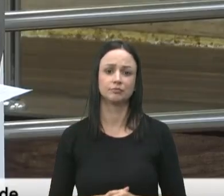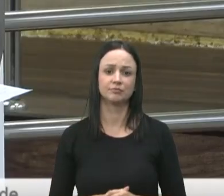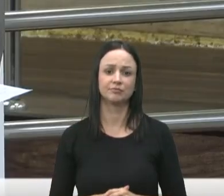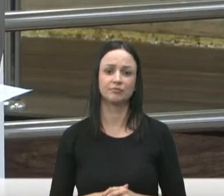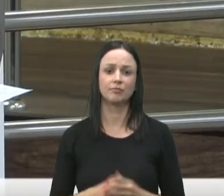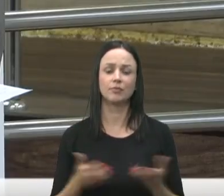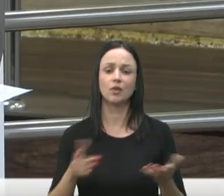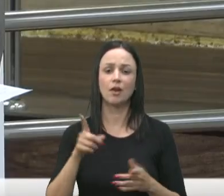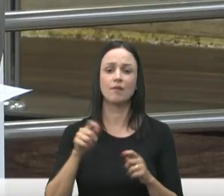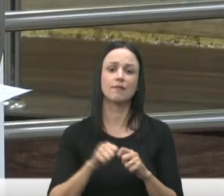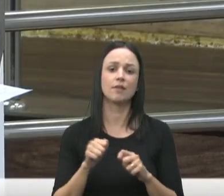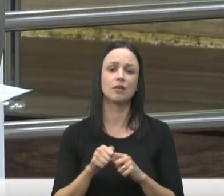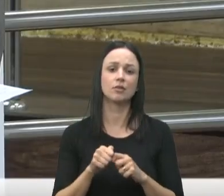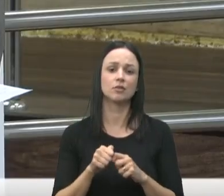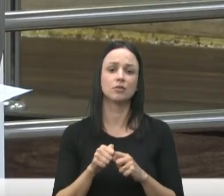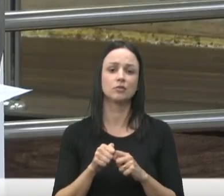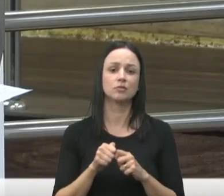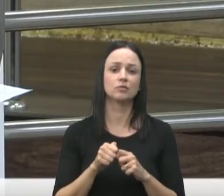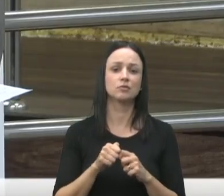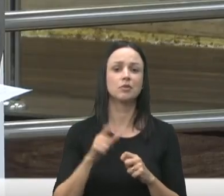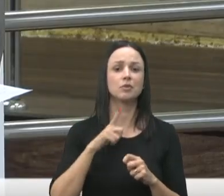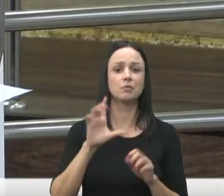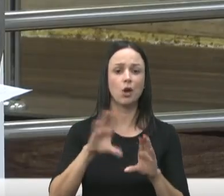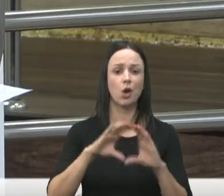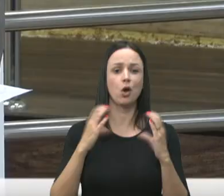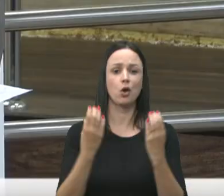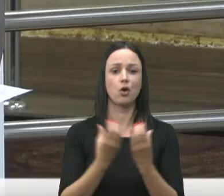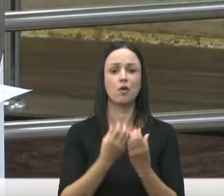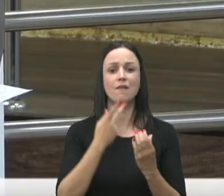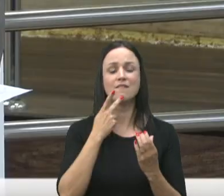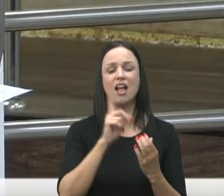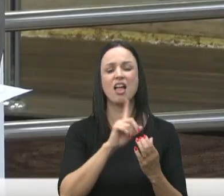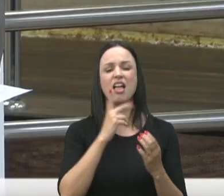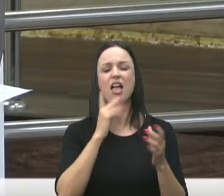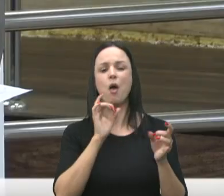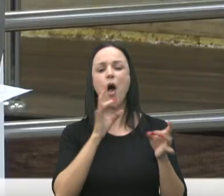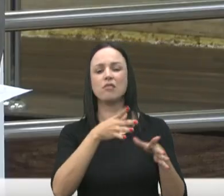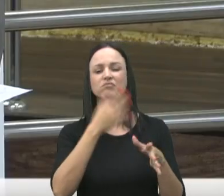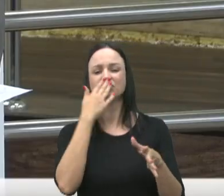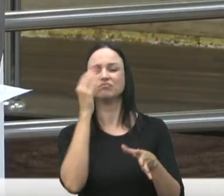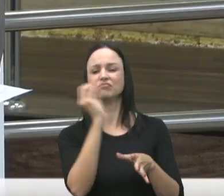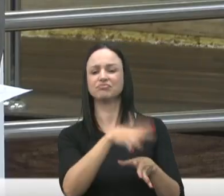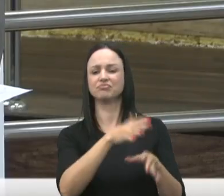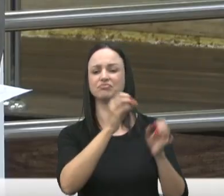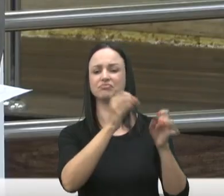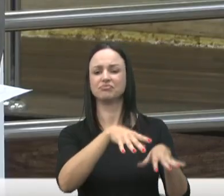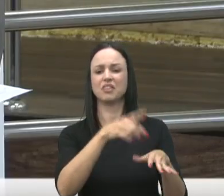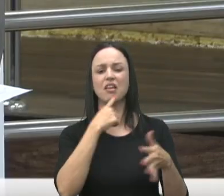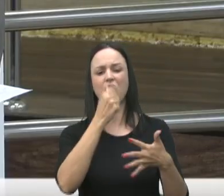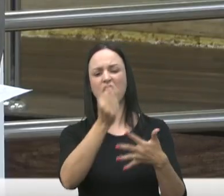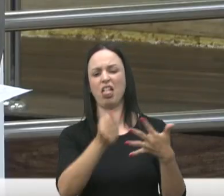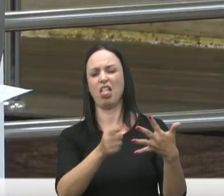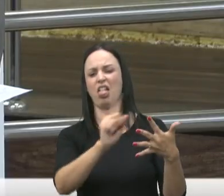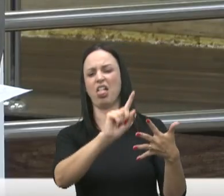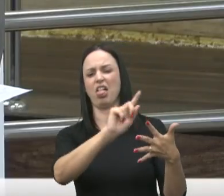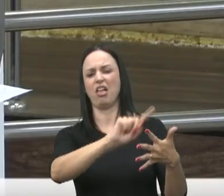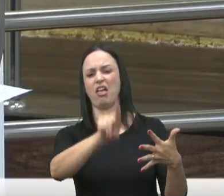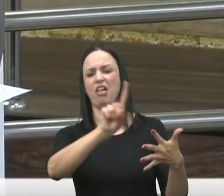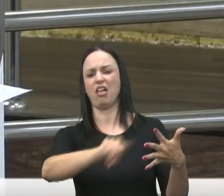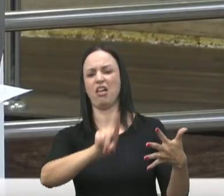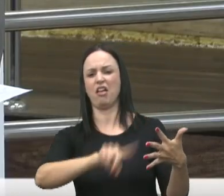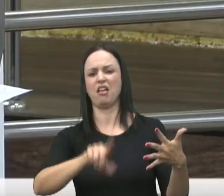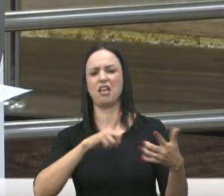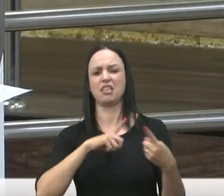que eles fazem é cooptar pessoas da nossa comunidade para deslegitimar todas as nossas pautas. Para mostrar, tá vendo? Temos um gay,